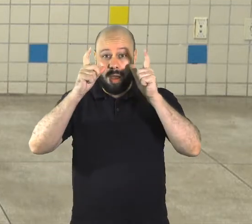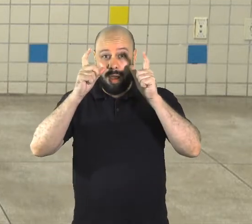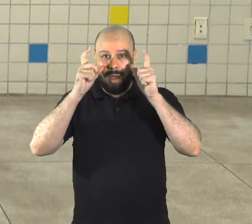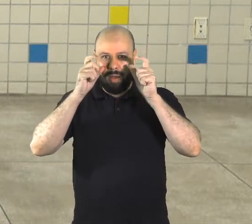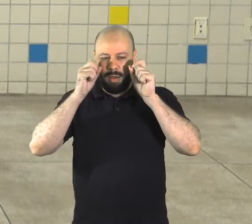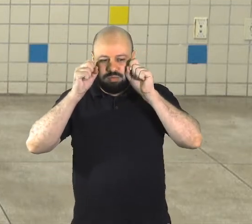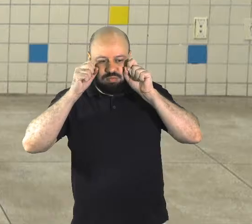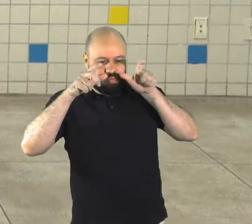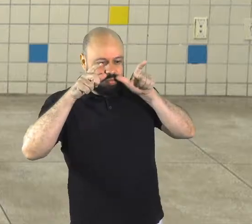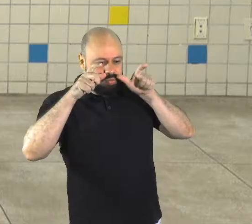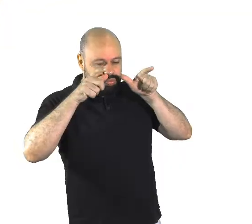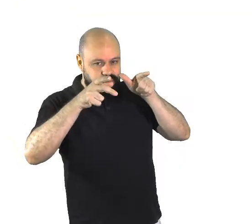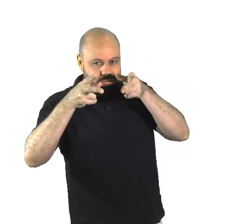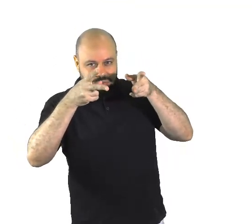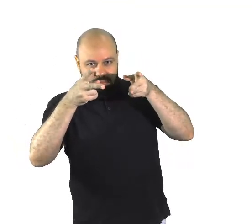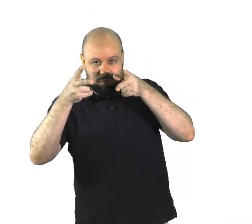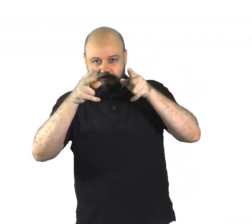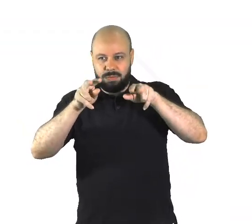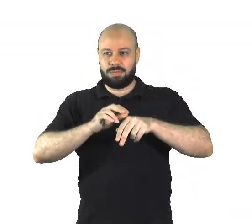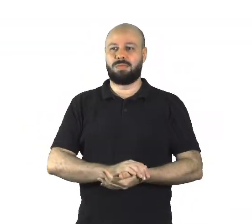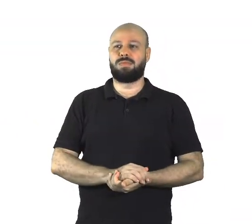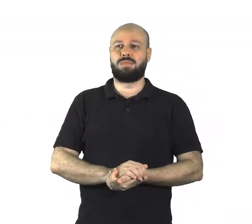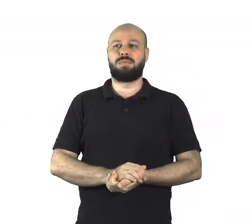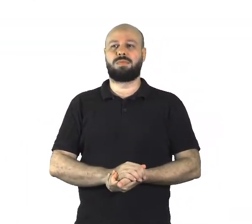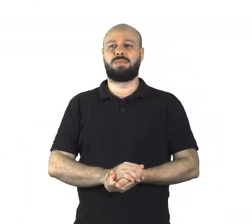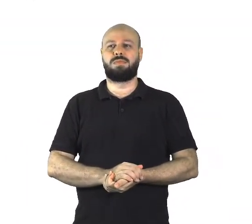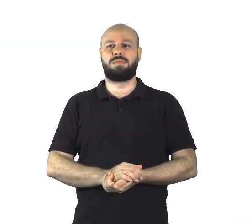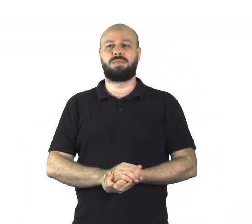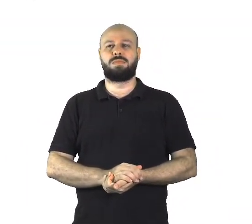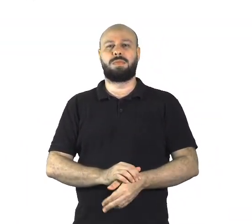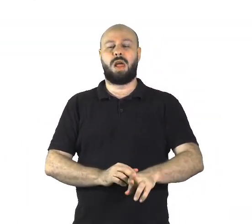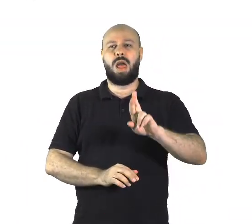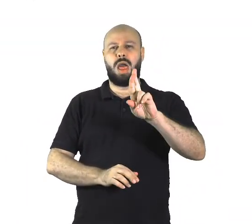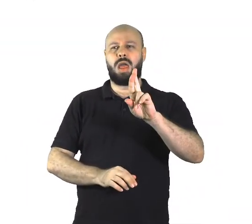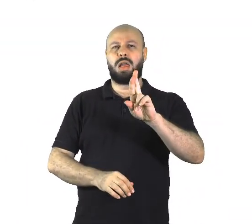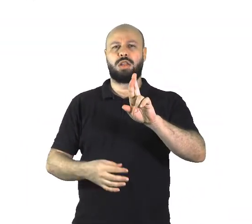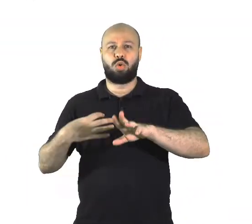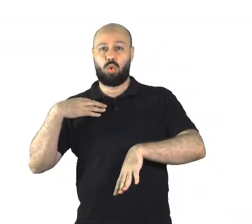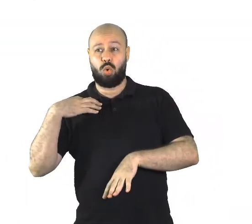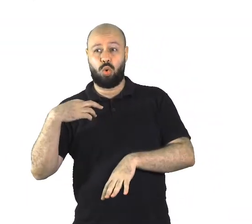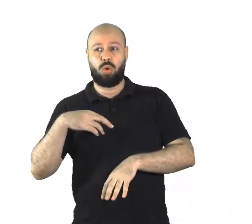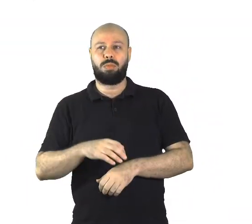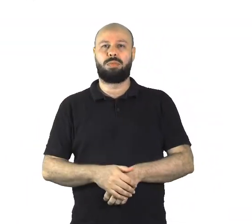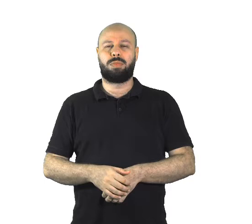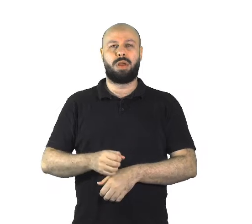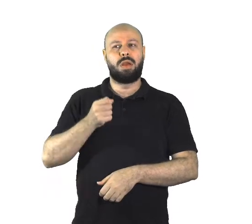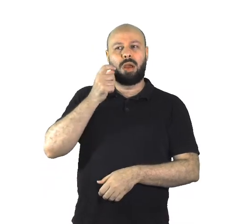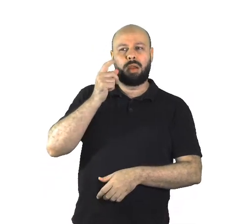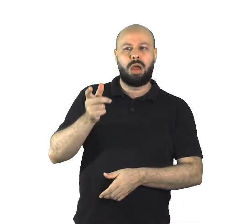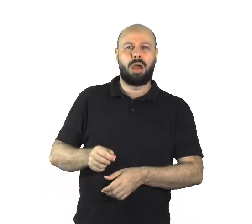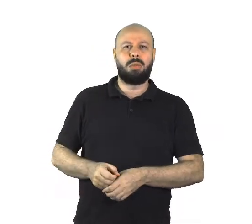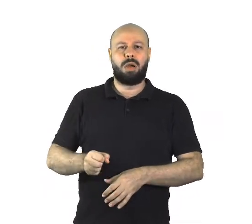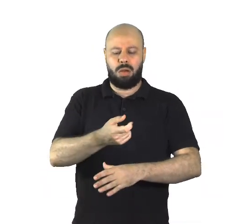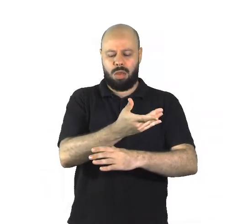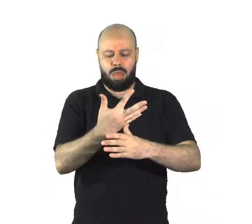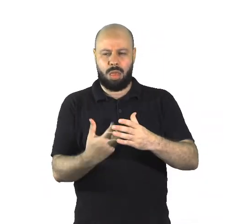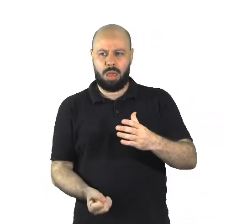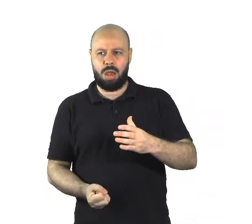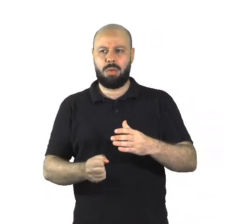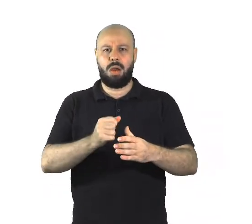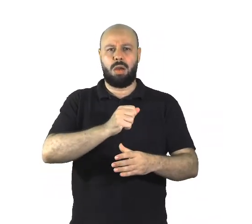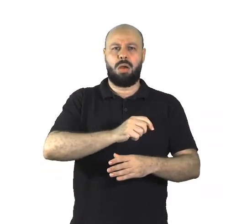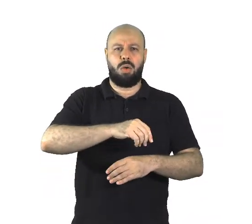vocês também. R, por quê? É o R de roupa, rato, ralo, relevo,